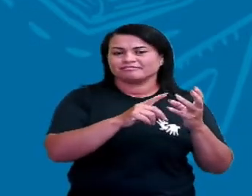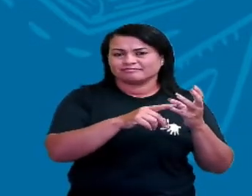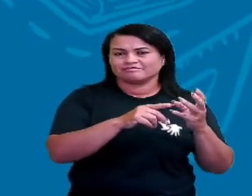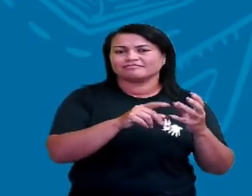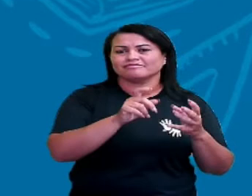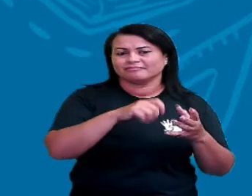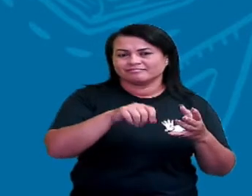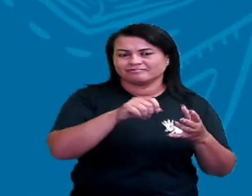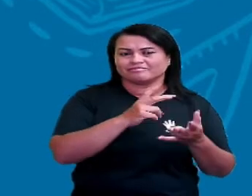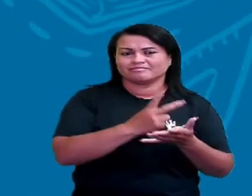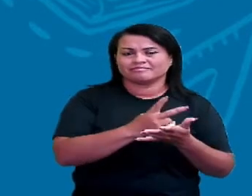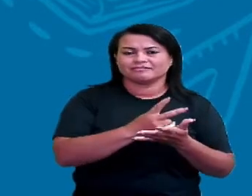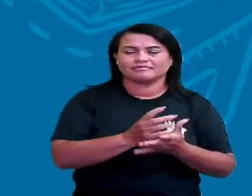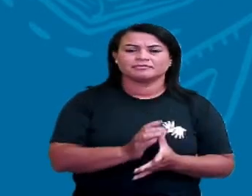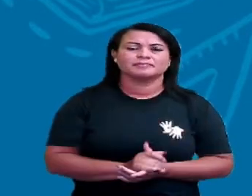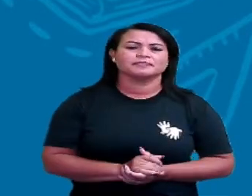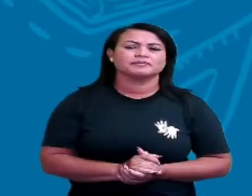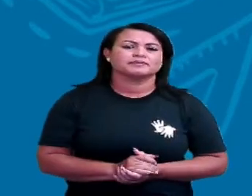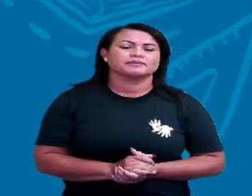escrita.